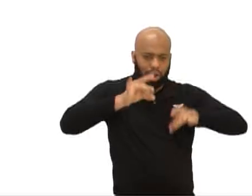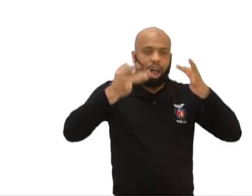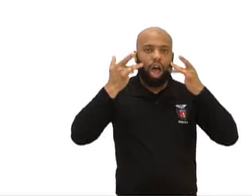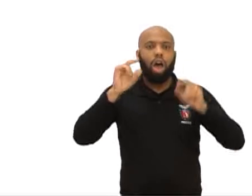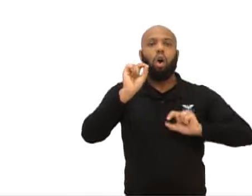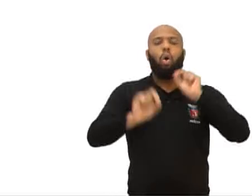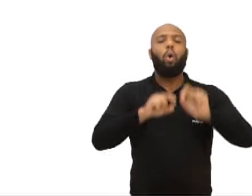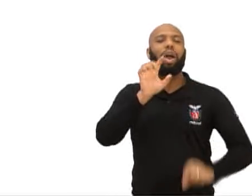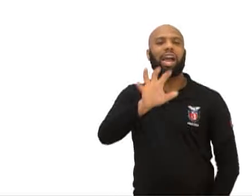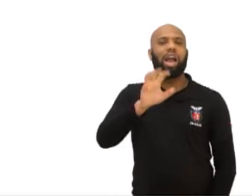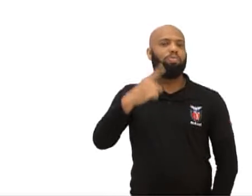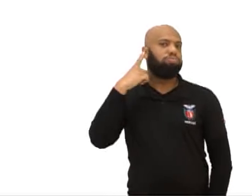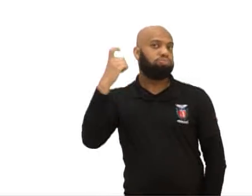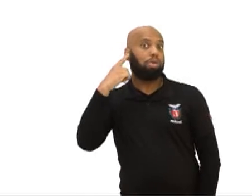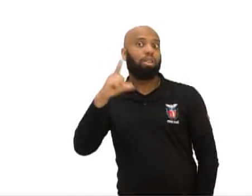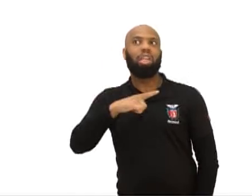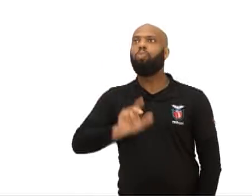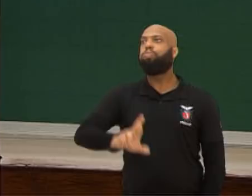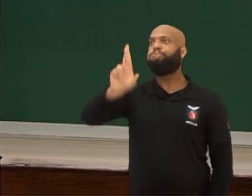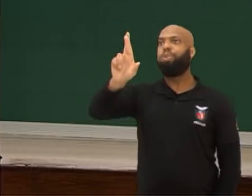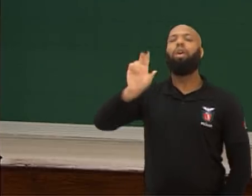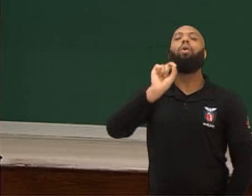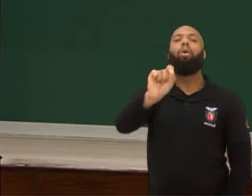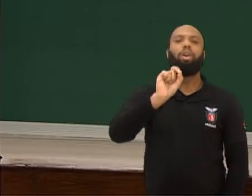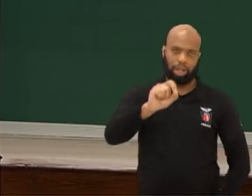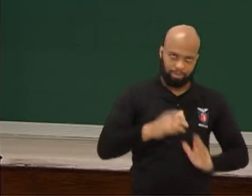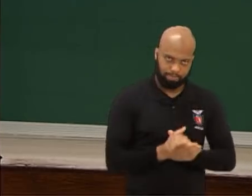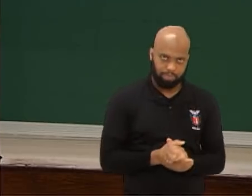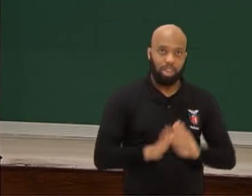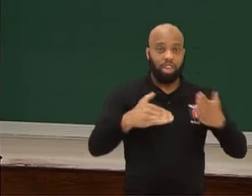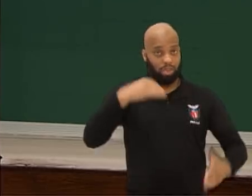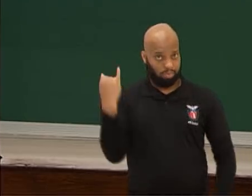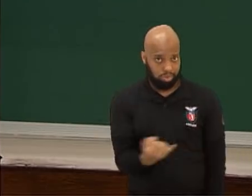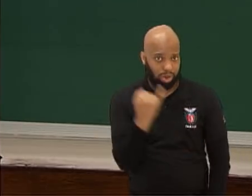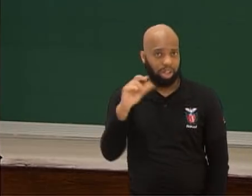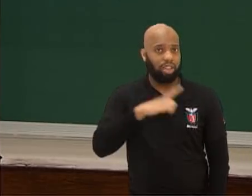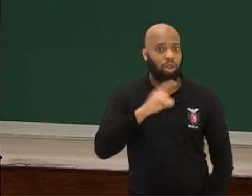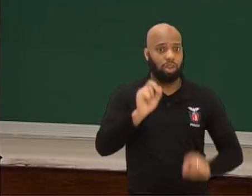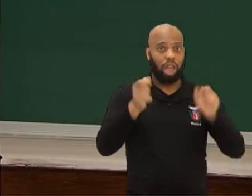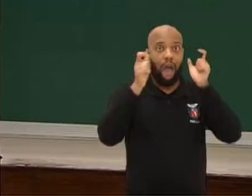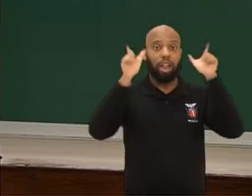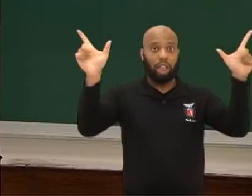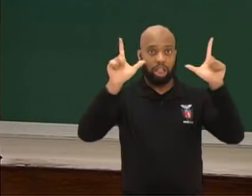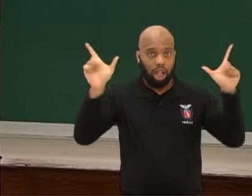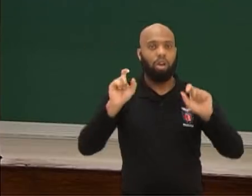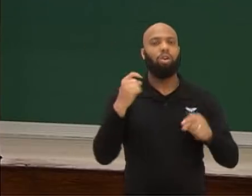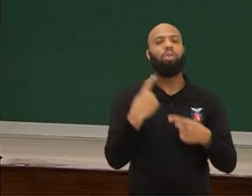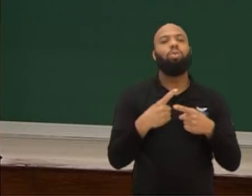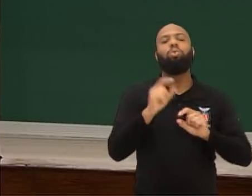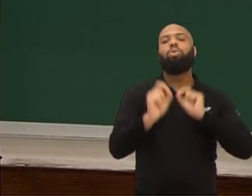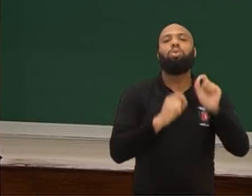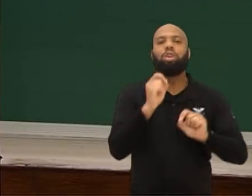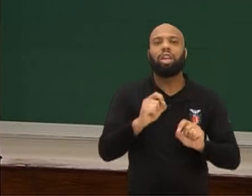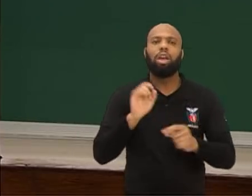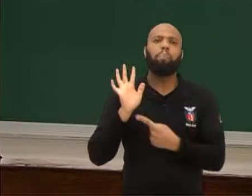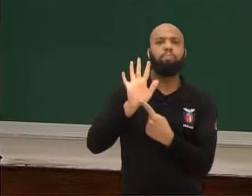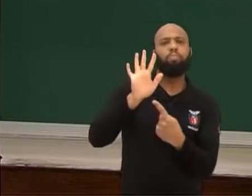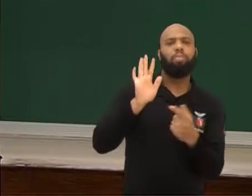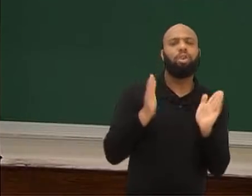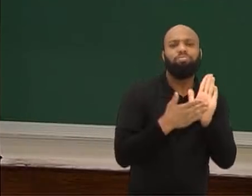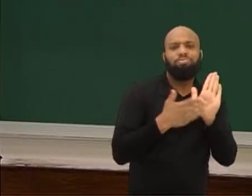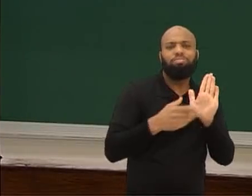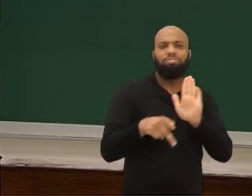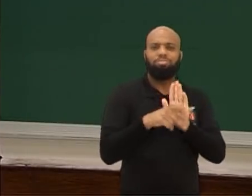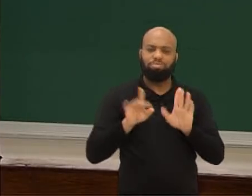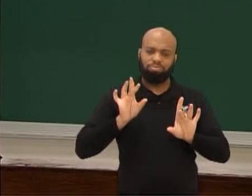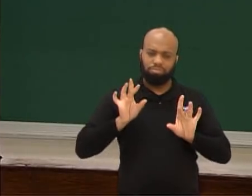o que estes sons podem representar. Então, é muito importante estar atento à proposta da apresentação, qual que é o motivo